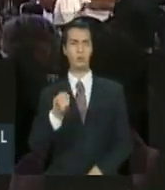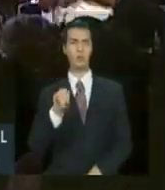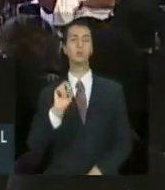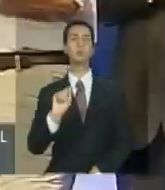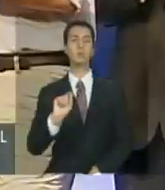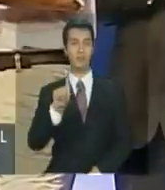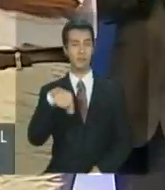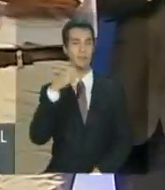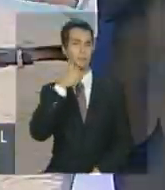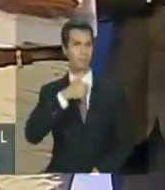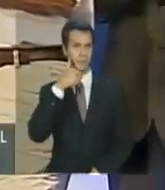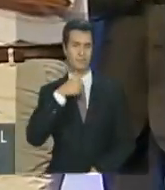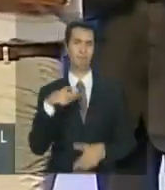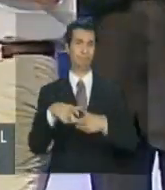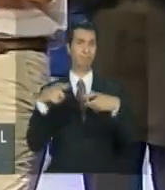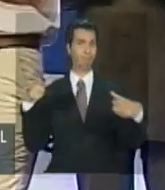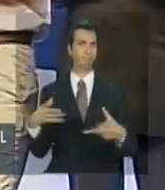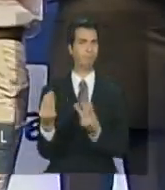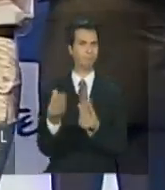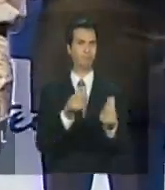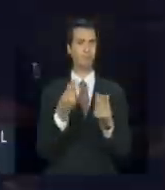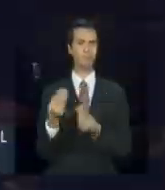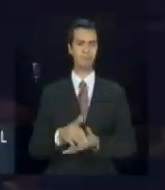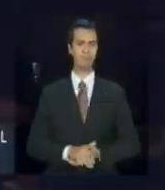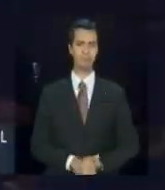do sexo feminino.